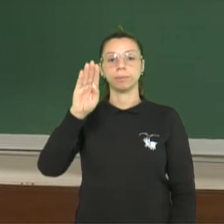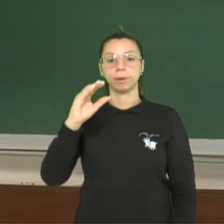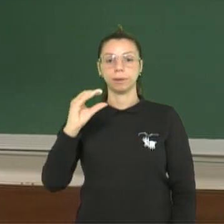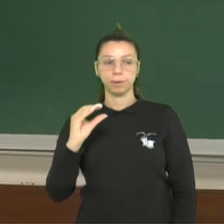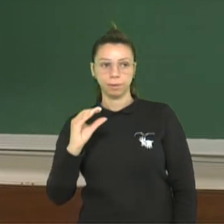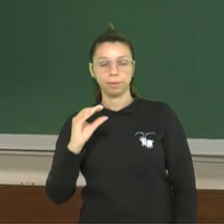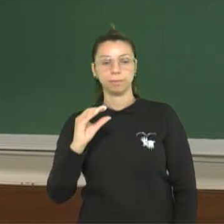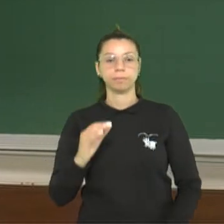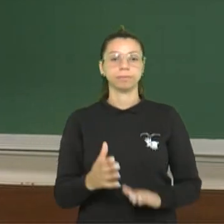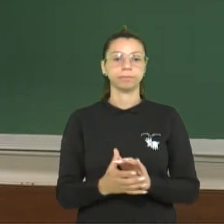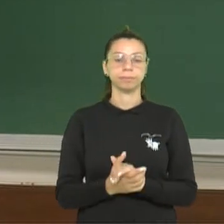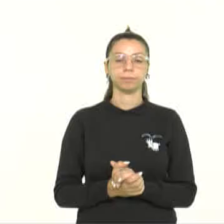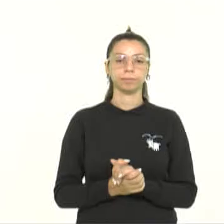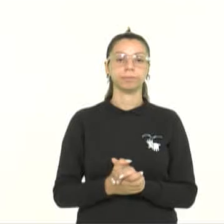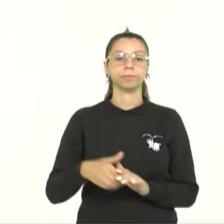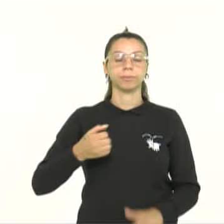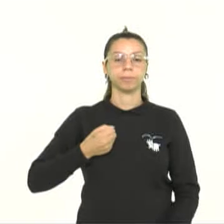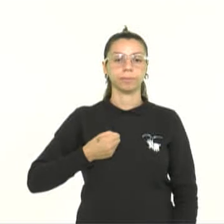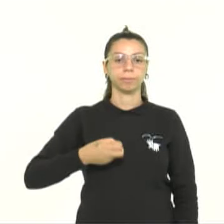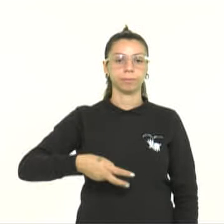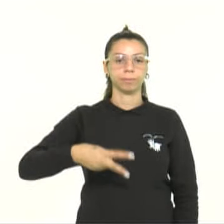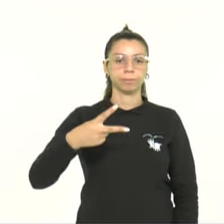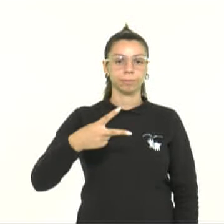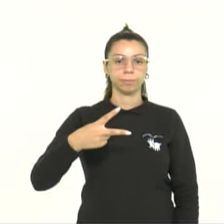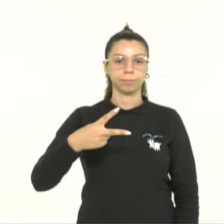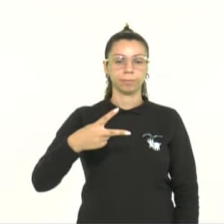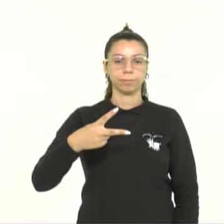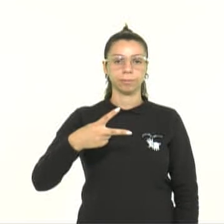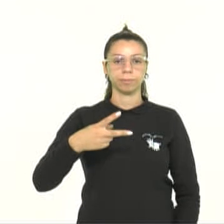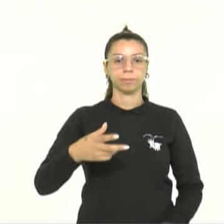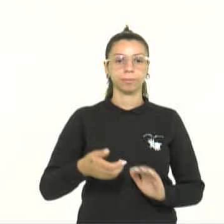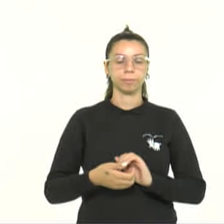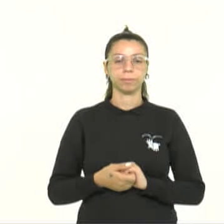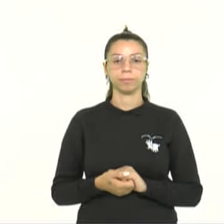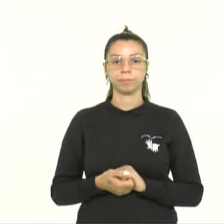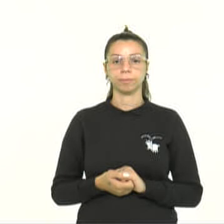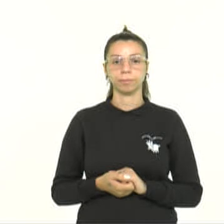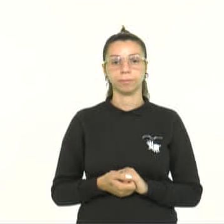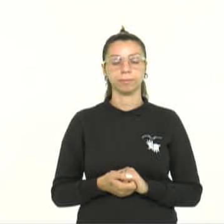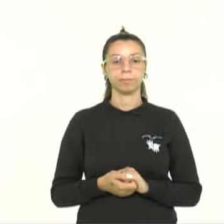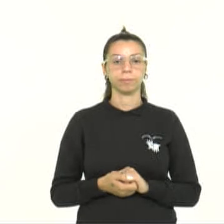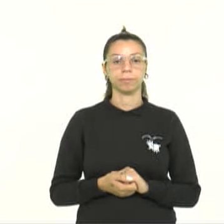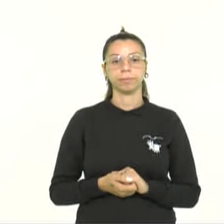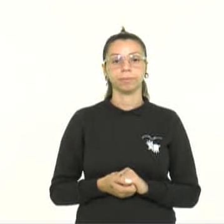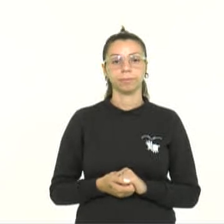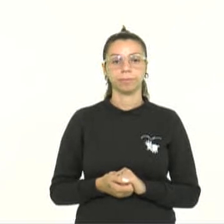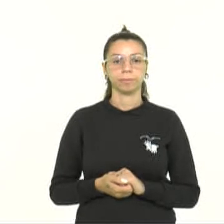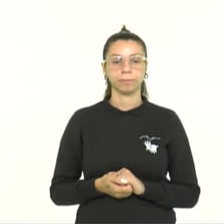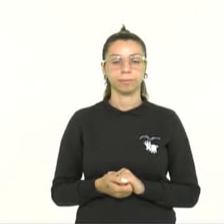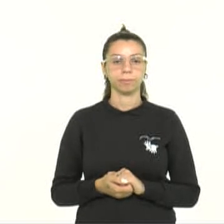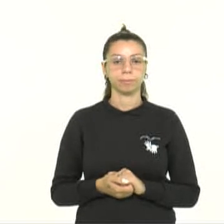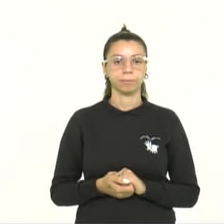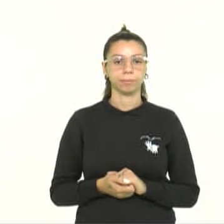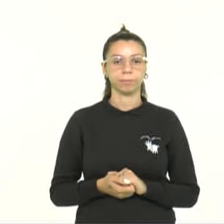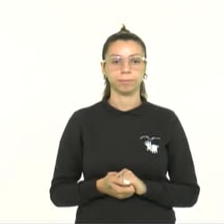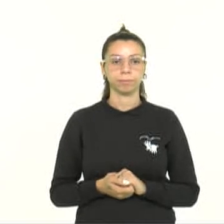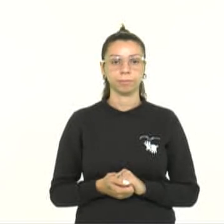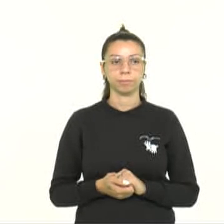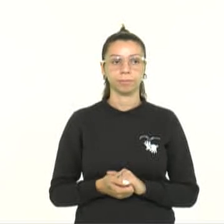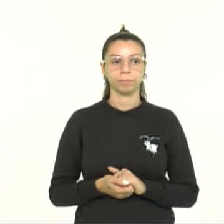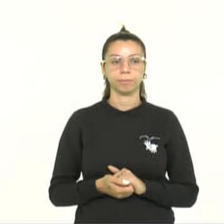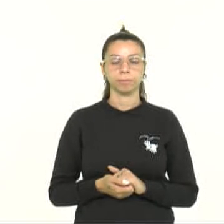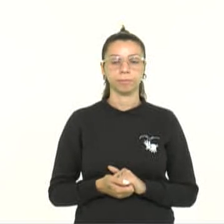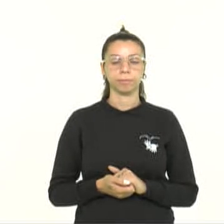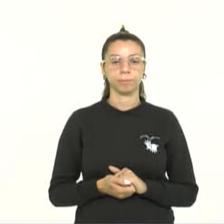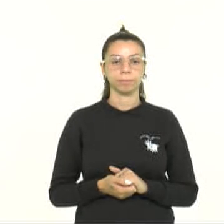gente já corrige daqui a pouco. A 2. Señala la opción que no corresponde al término prejuicio.